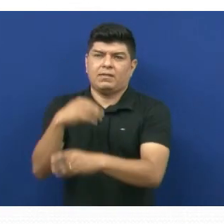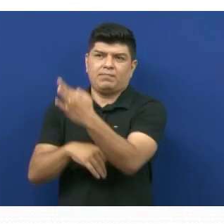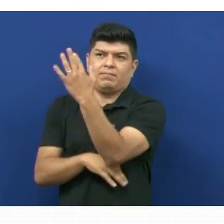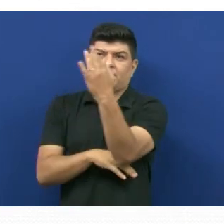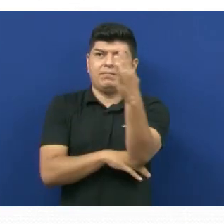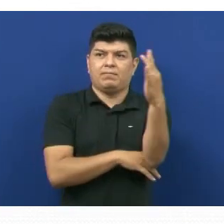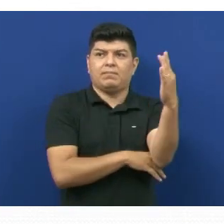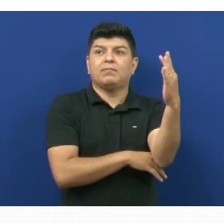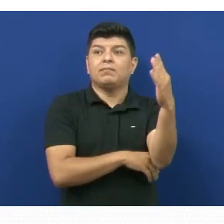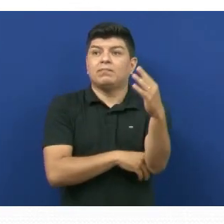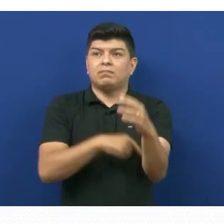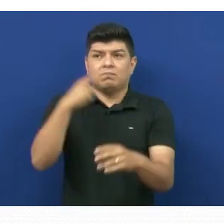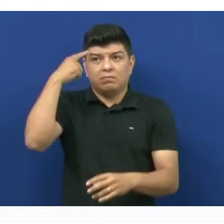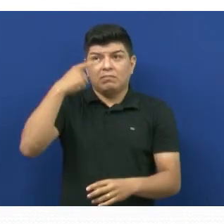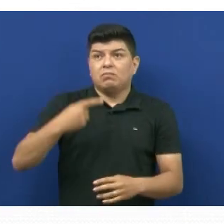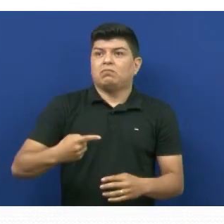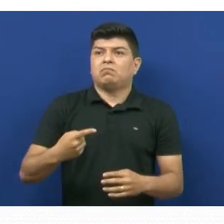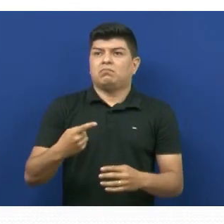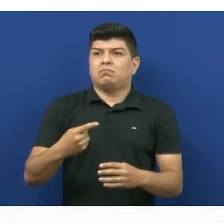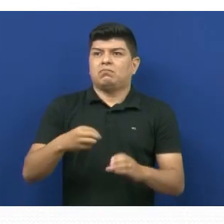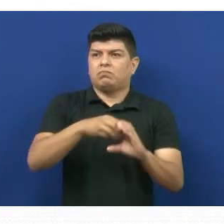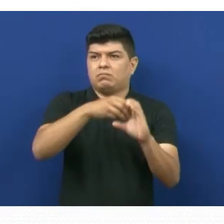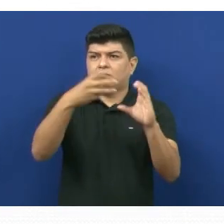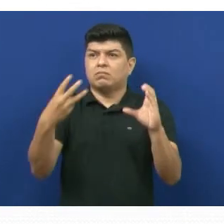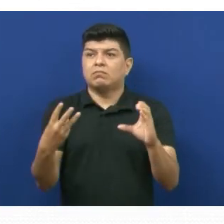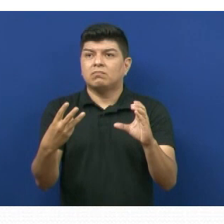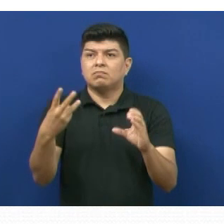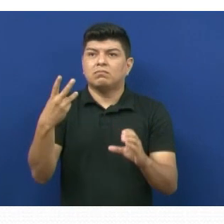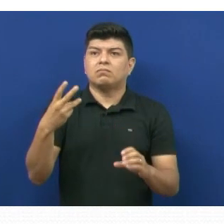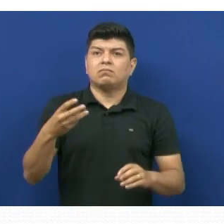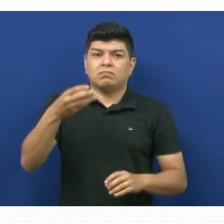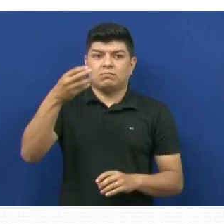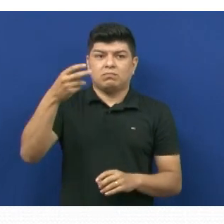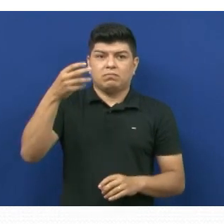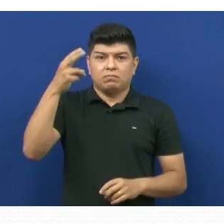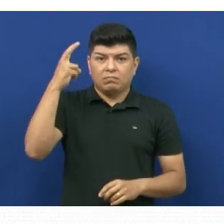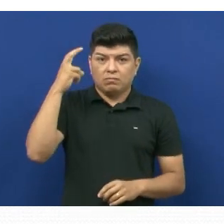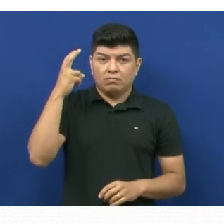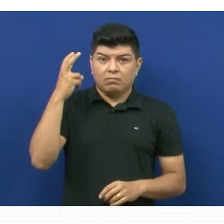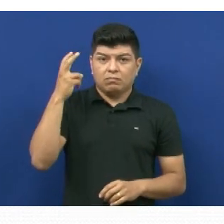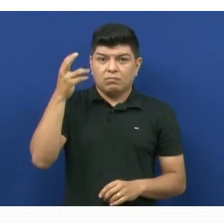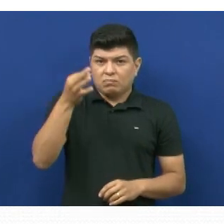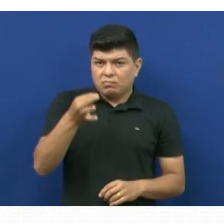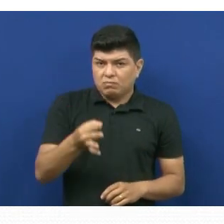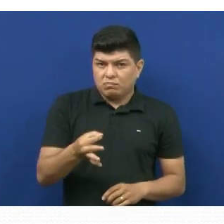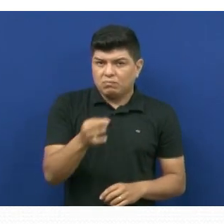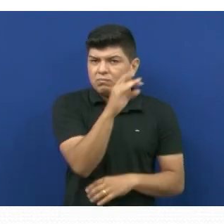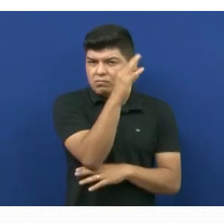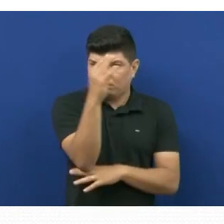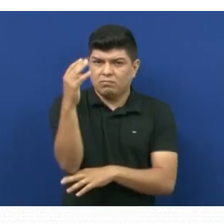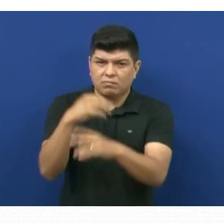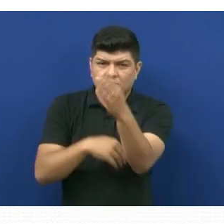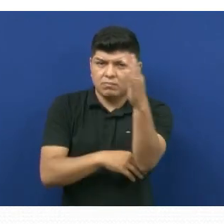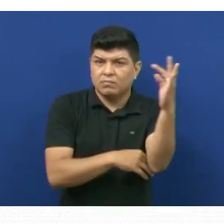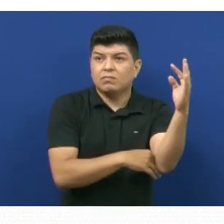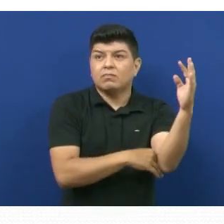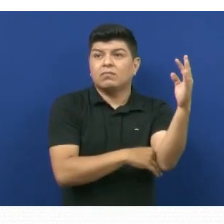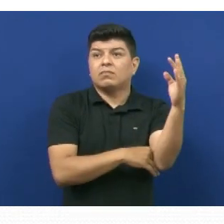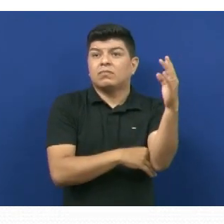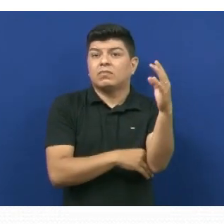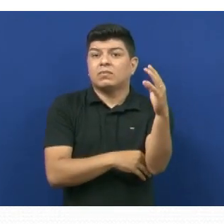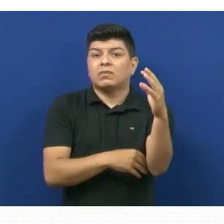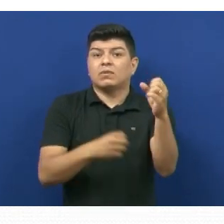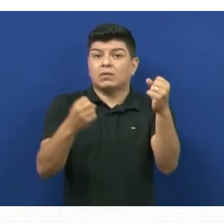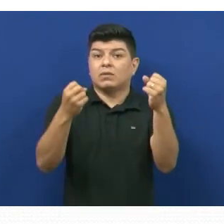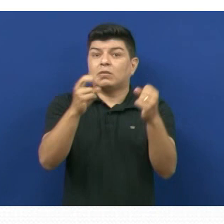que predominam os aspectos originais da natureza, como a vegetação, o relevo e a hidrografia,